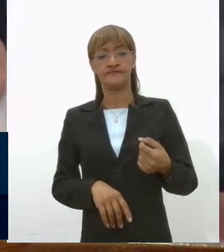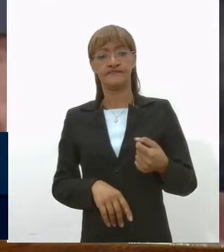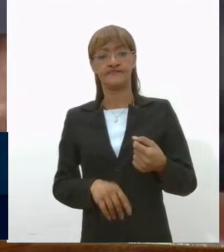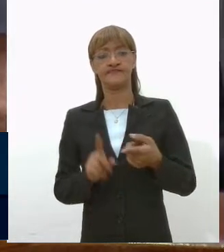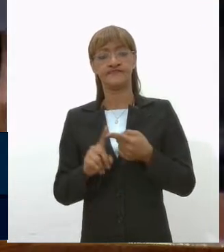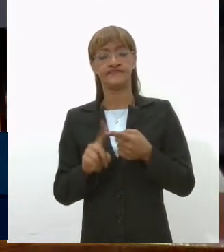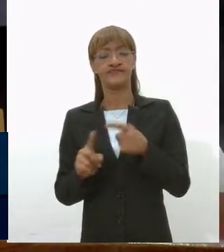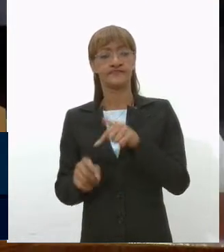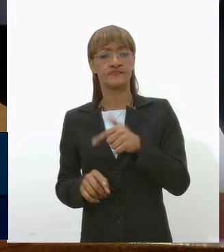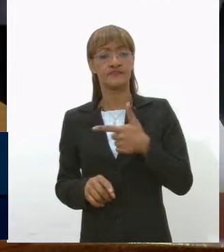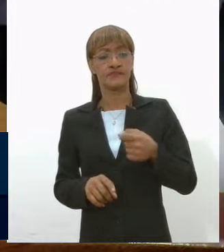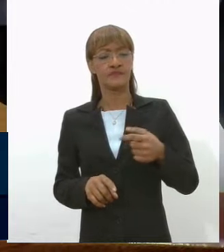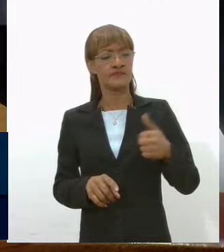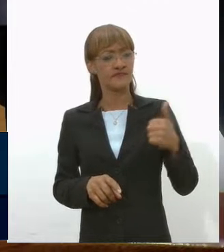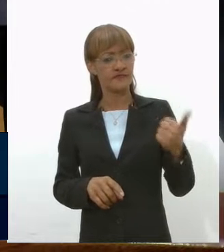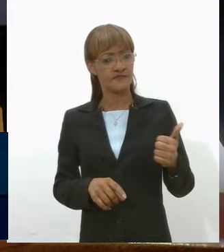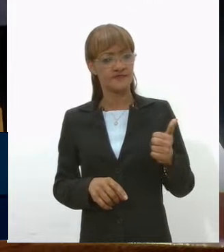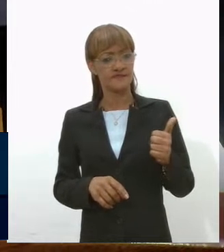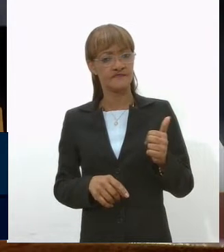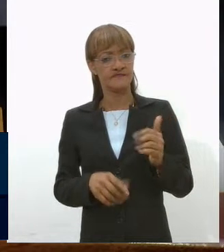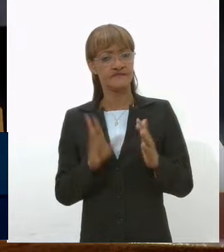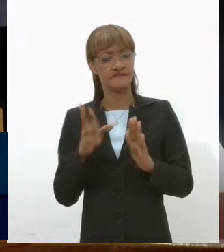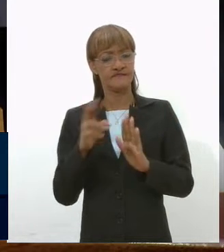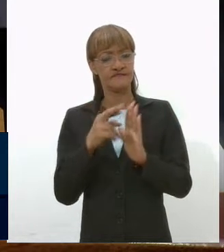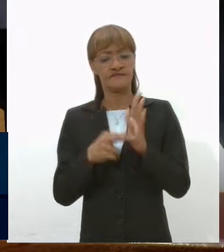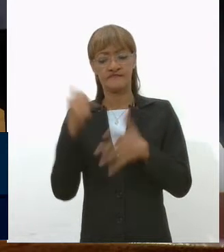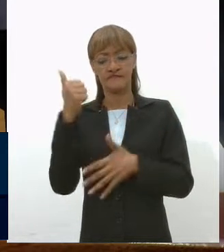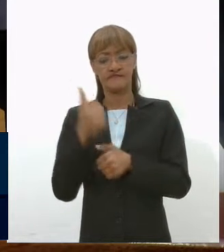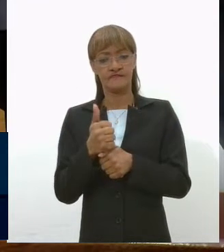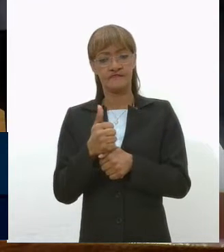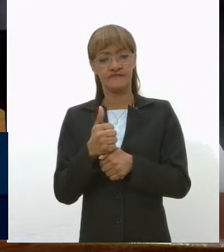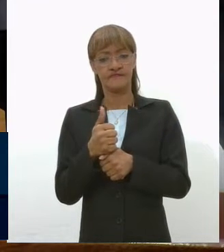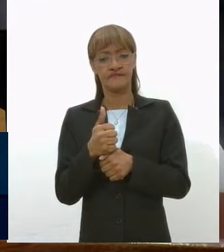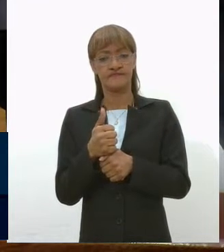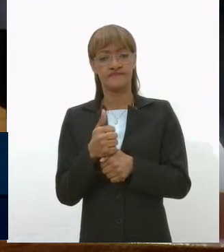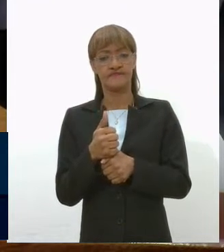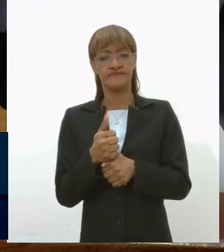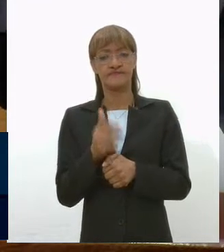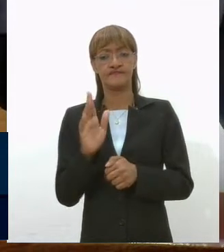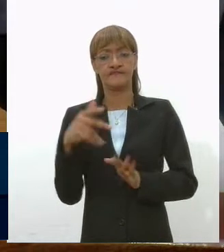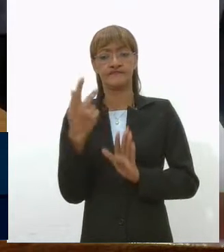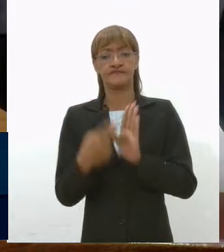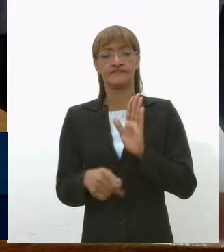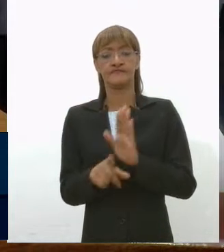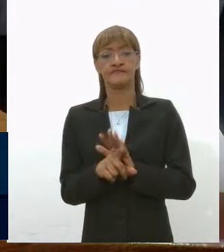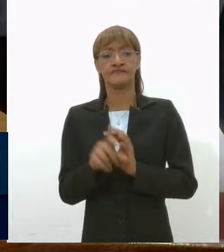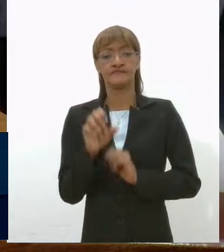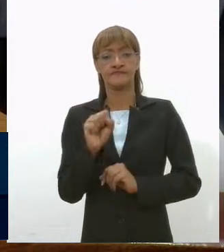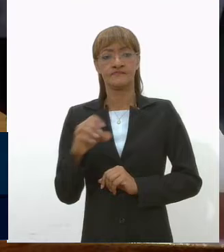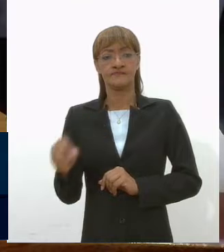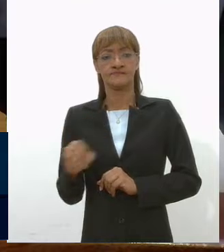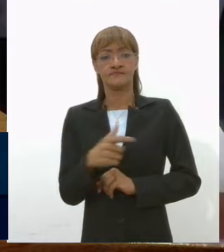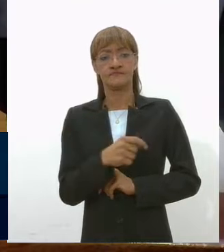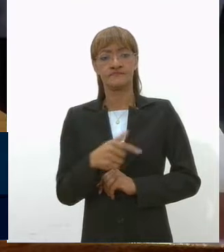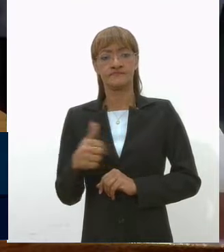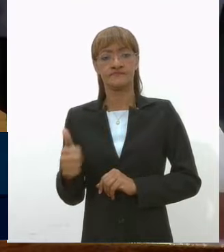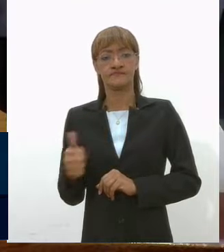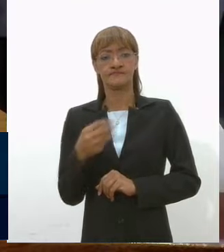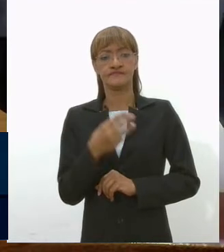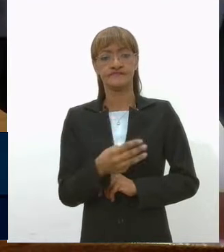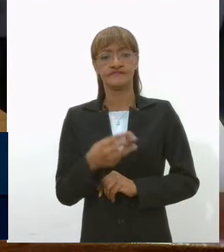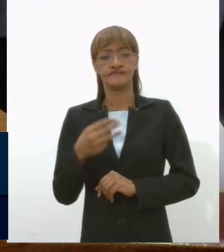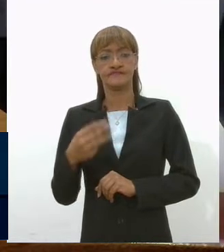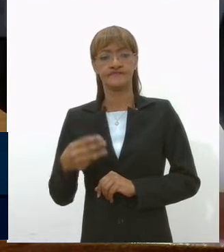7/2021, nos termos dos respectivos substitutivos. Os projetos de lei número 80/2021,